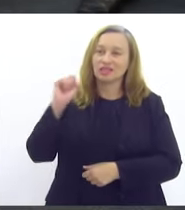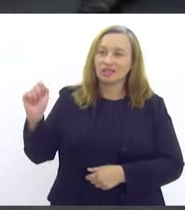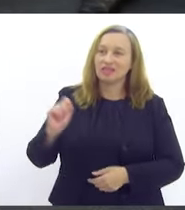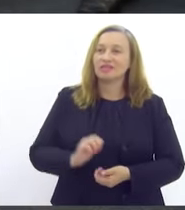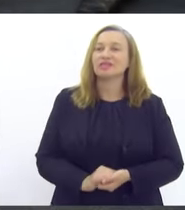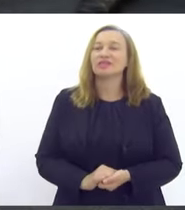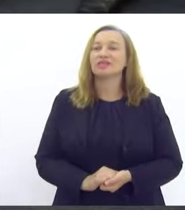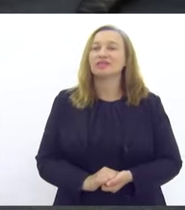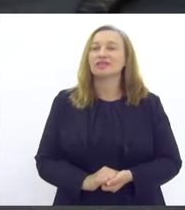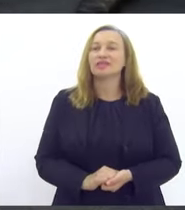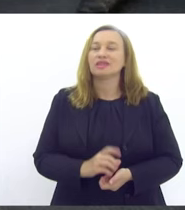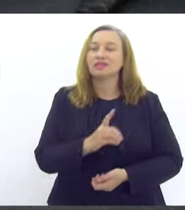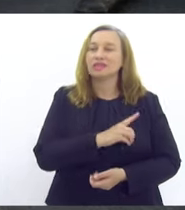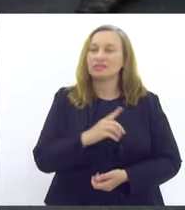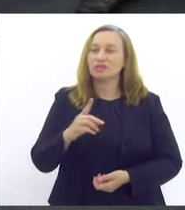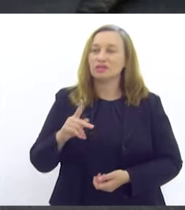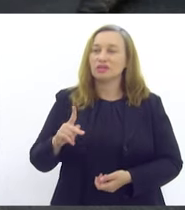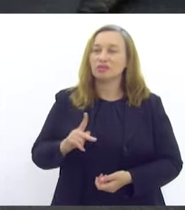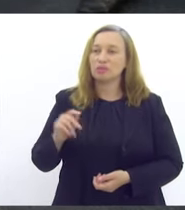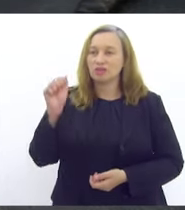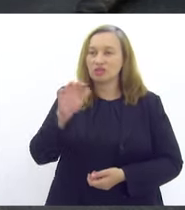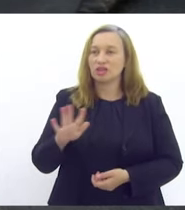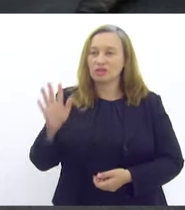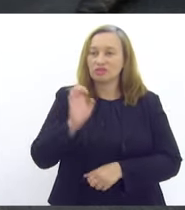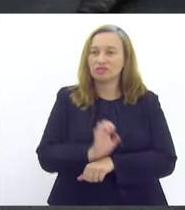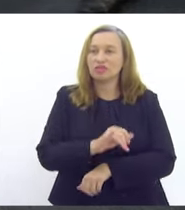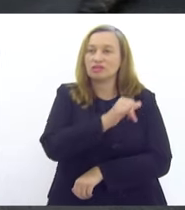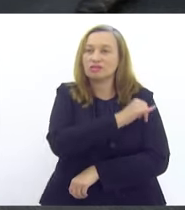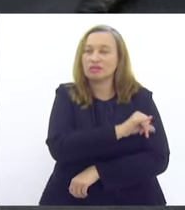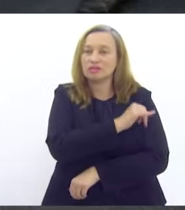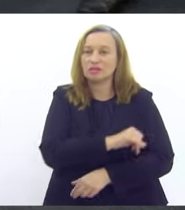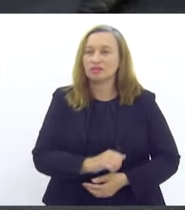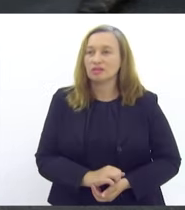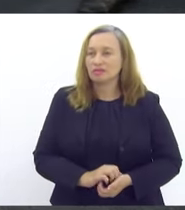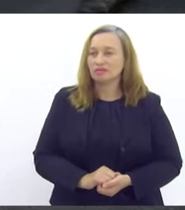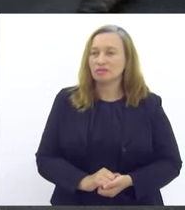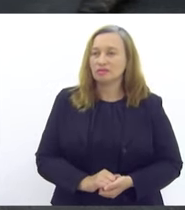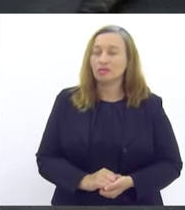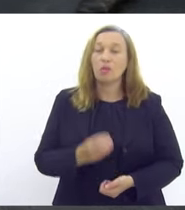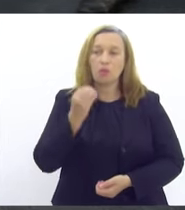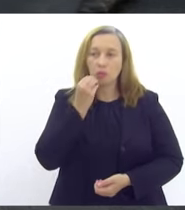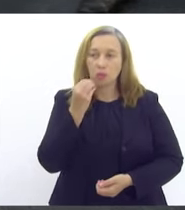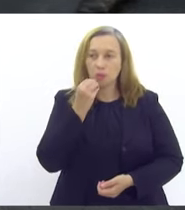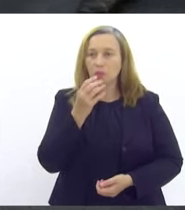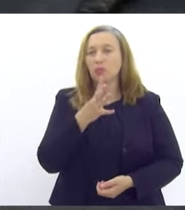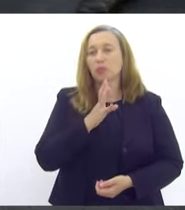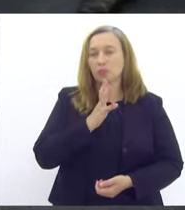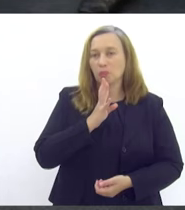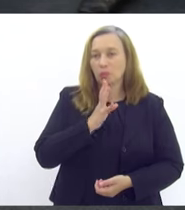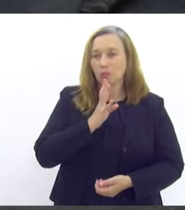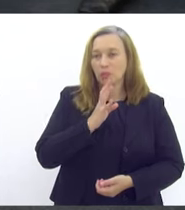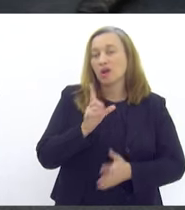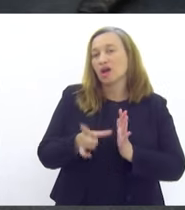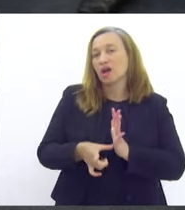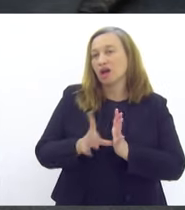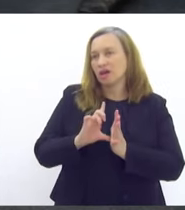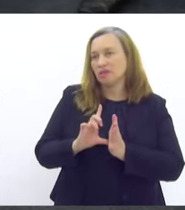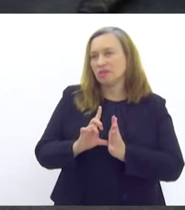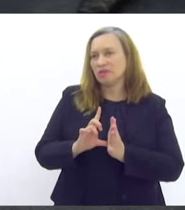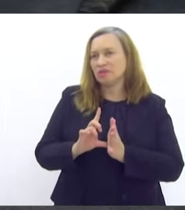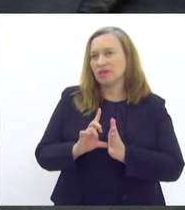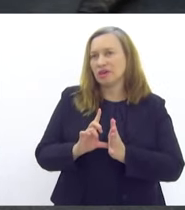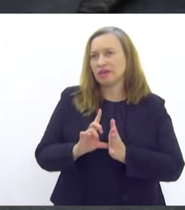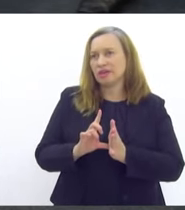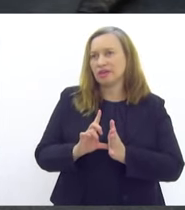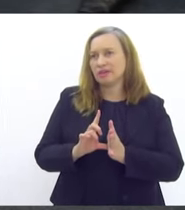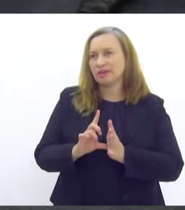Tiradentes à Defensora-Geral do Estado do Rio de Janeiro. Eu tive a oportunidade de conhecê-la antes dela ser